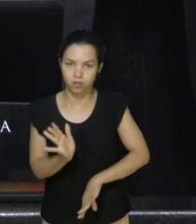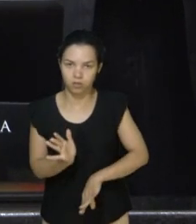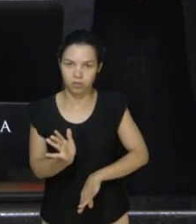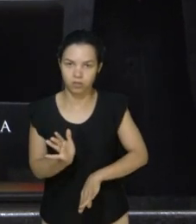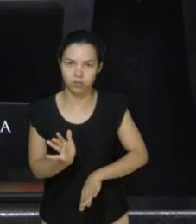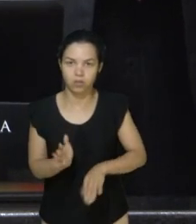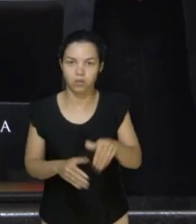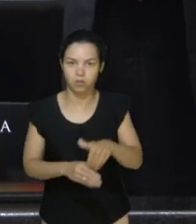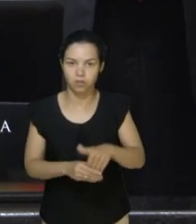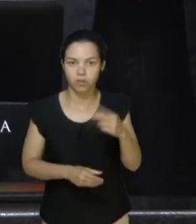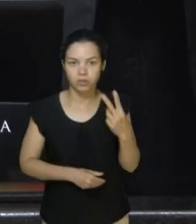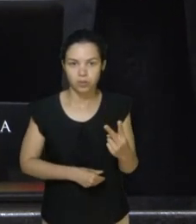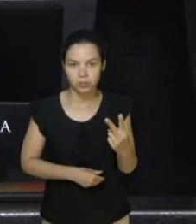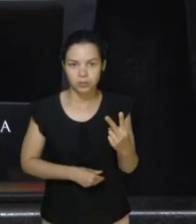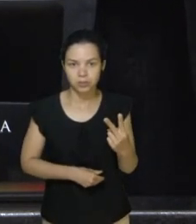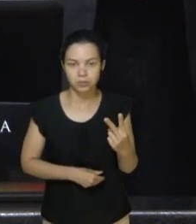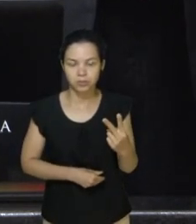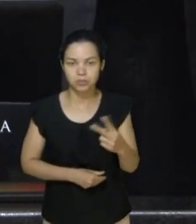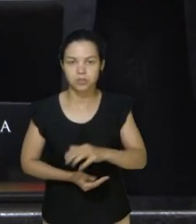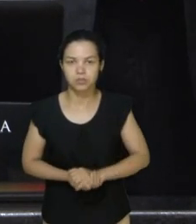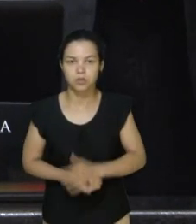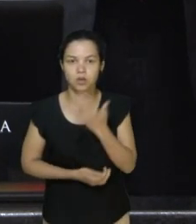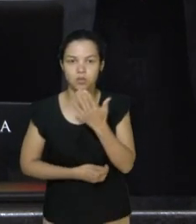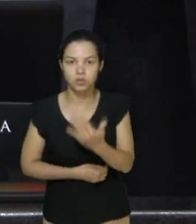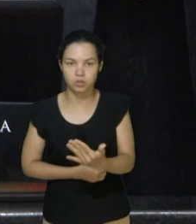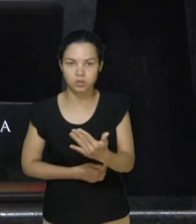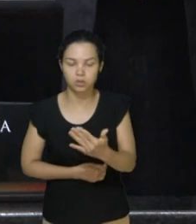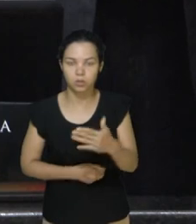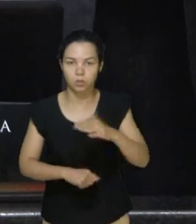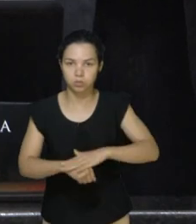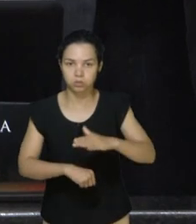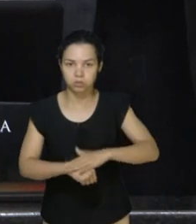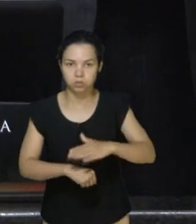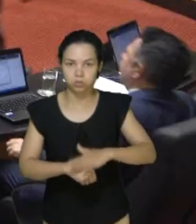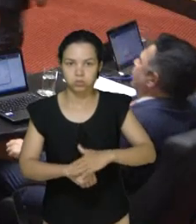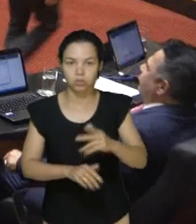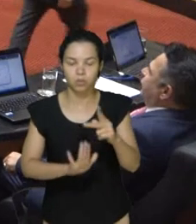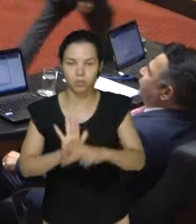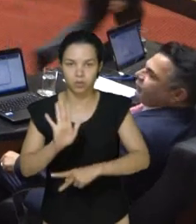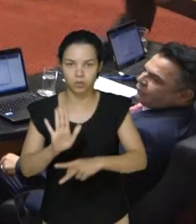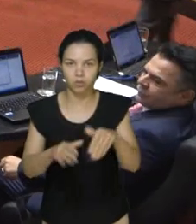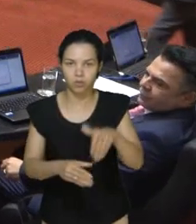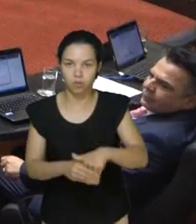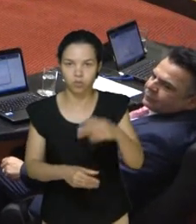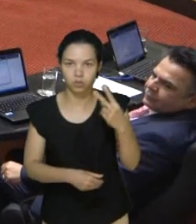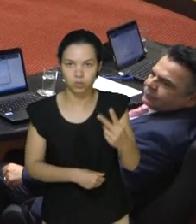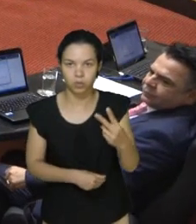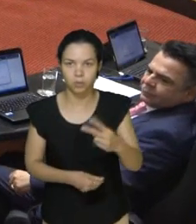deputado Vampiro. É a solicitação do autor do projeto. Voto 2.